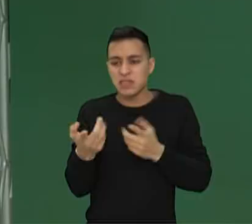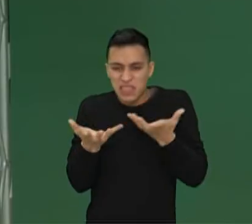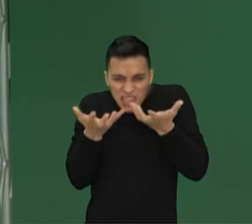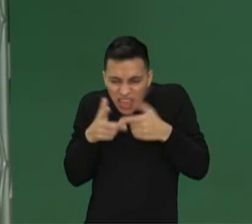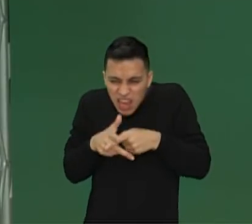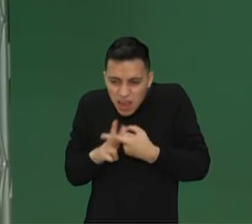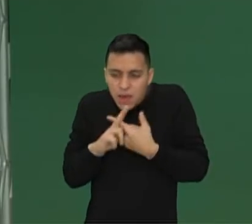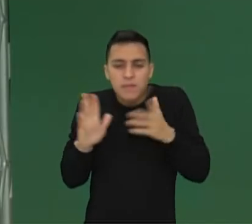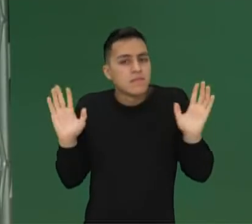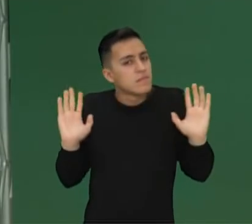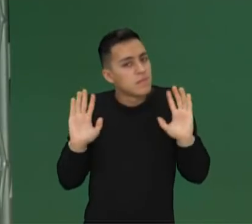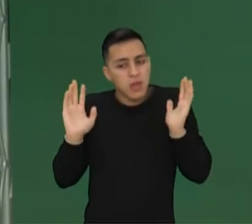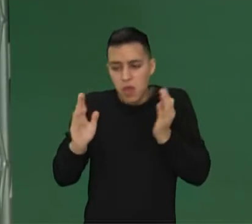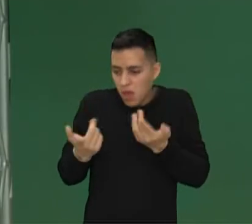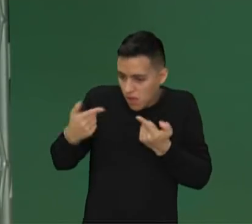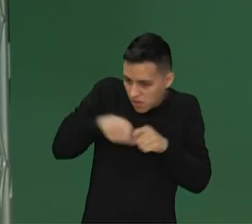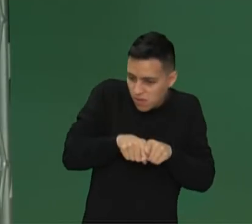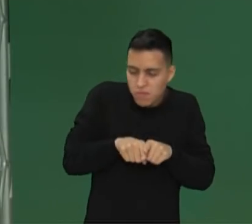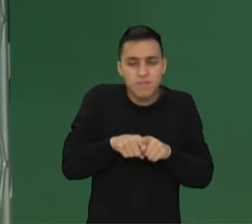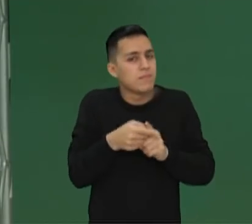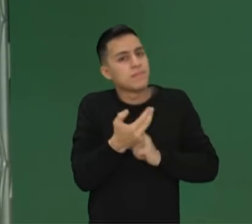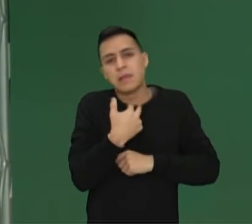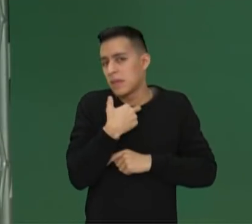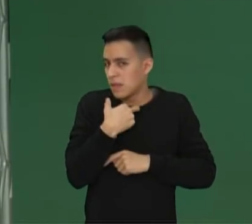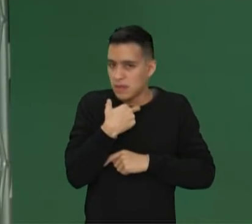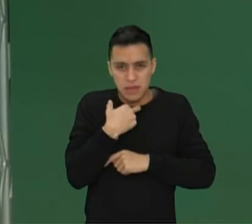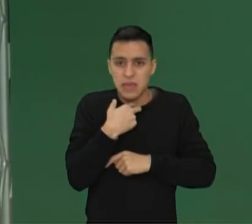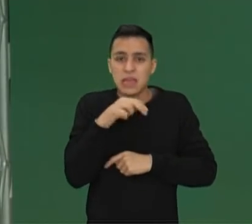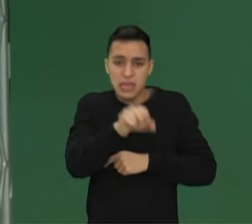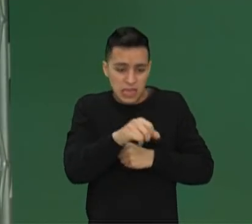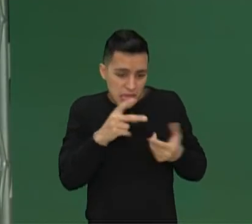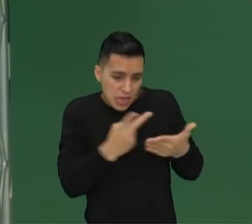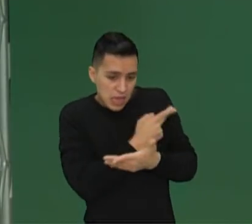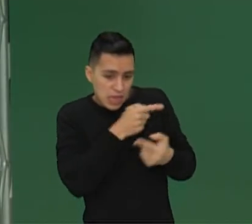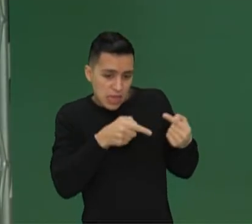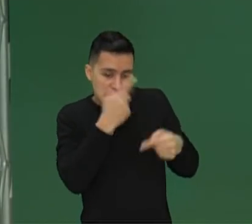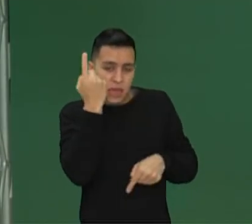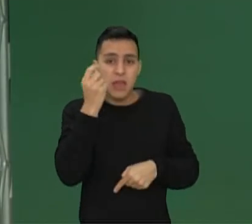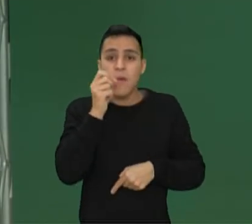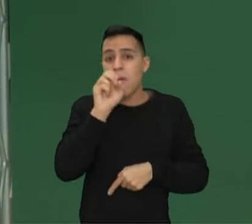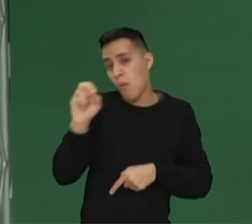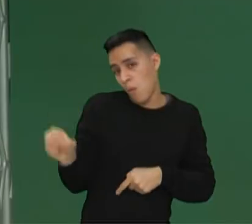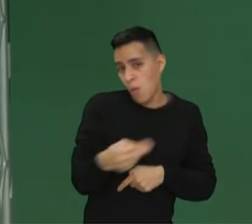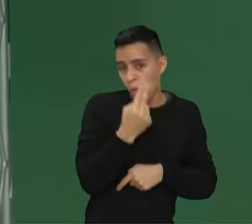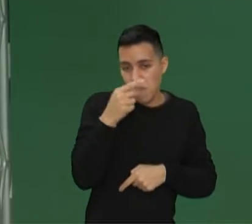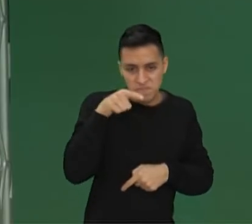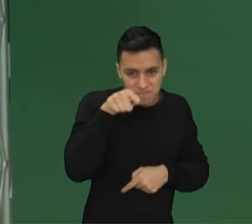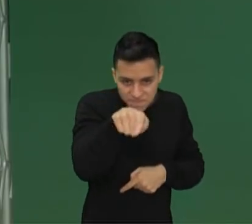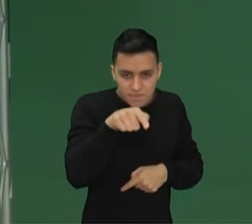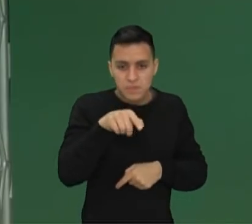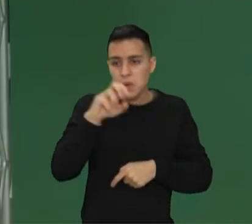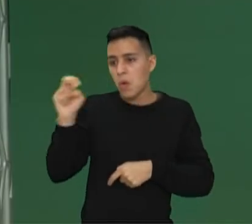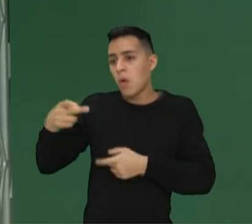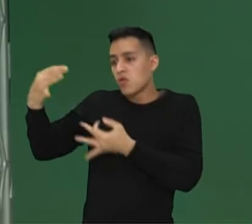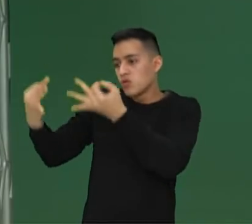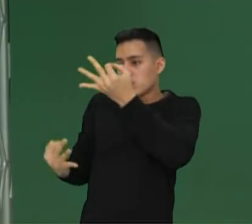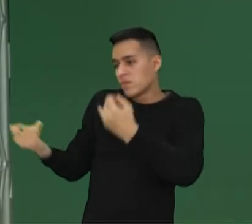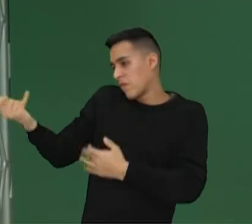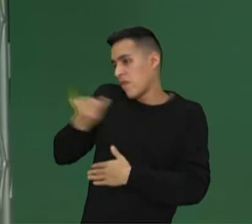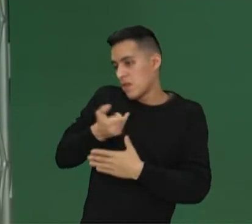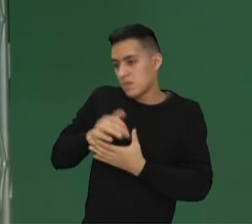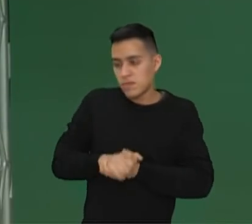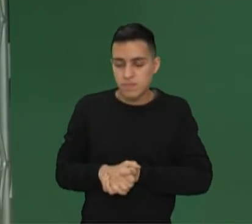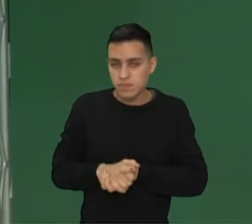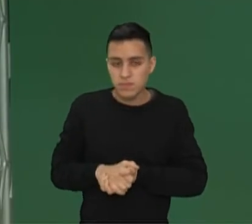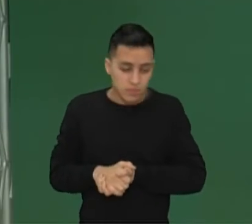querer consertar ou voltar. Então, é irregular, ou o teu adversário ou o árbitro da partida já vai falar,